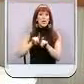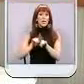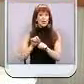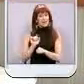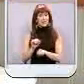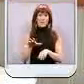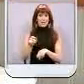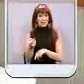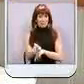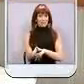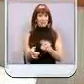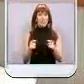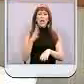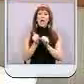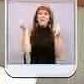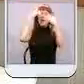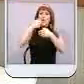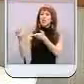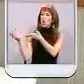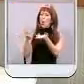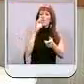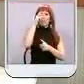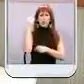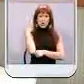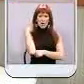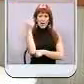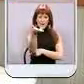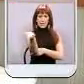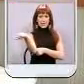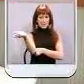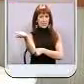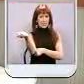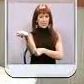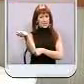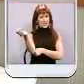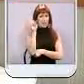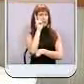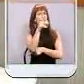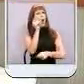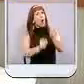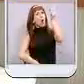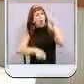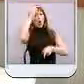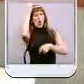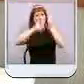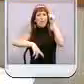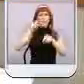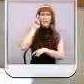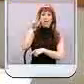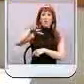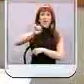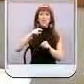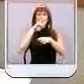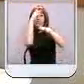dessas duas situações. À meia-noite convidamos os nossos clientes a assistir ao fogo de artifício, a assistir à situação